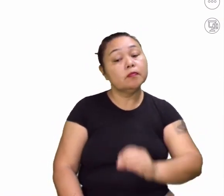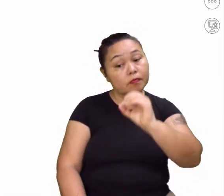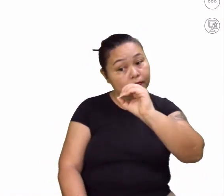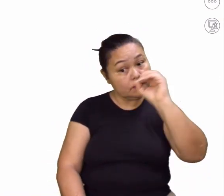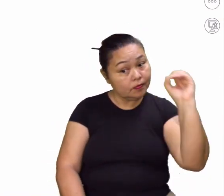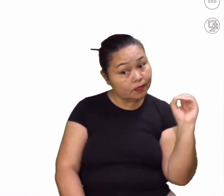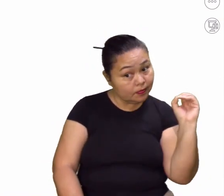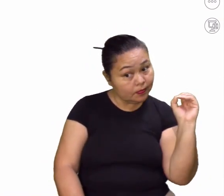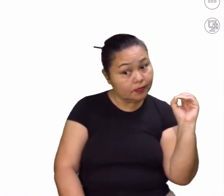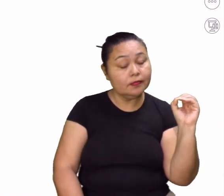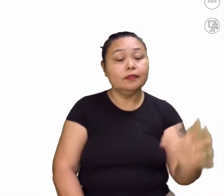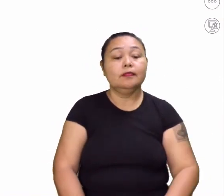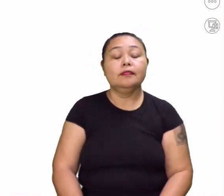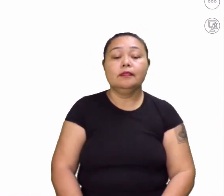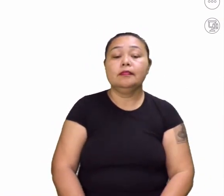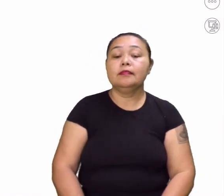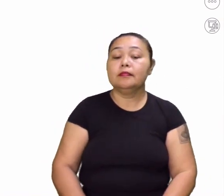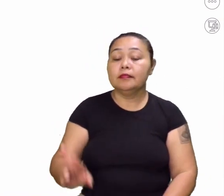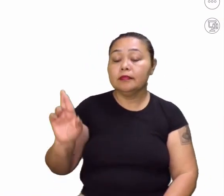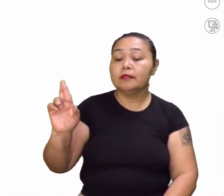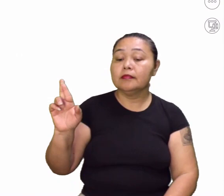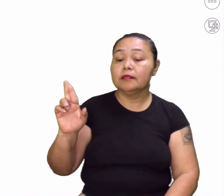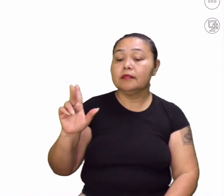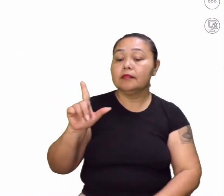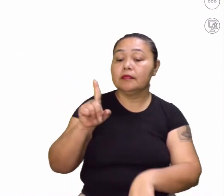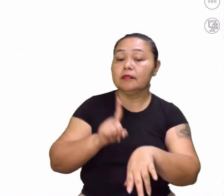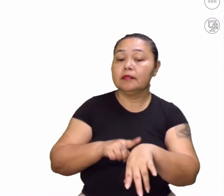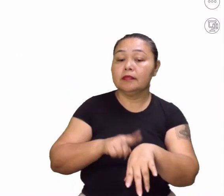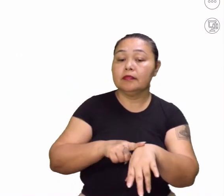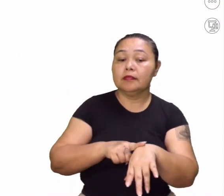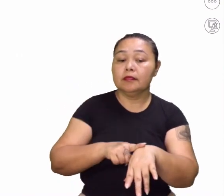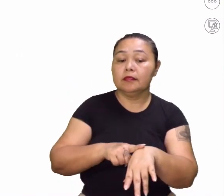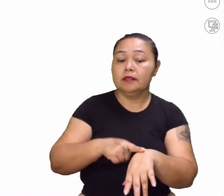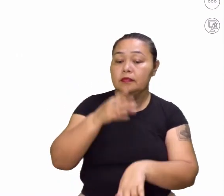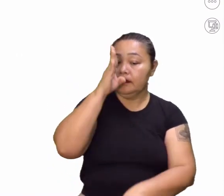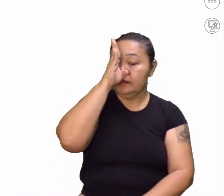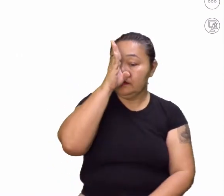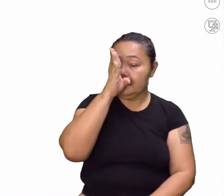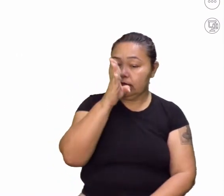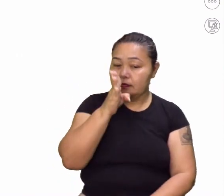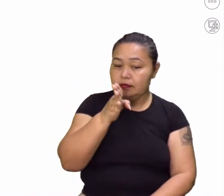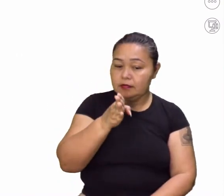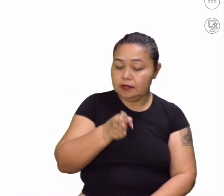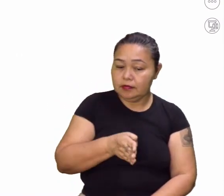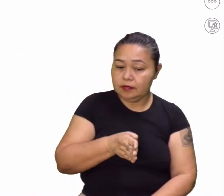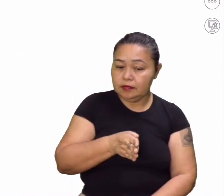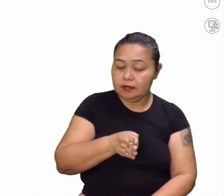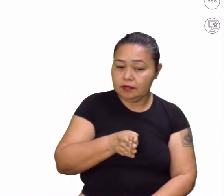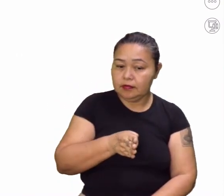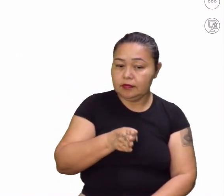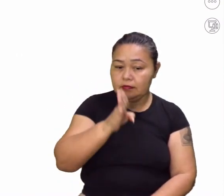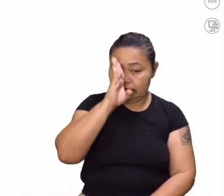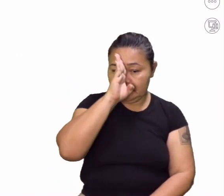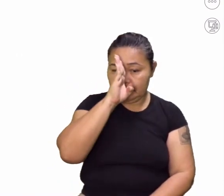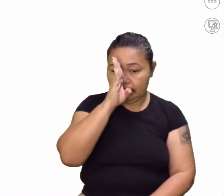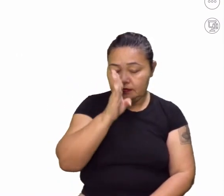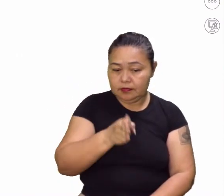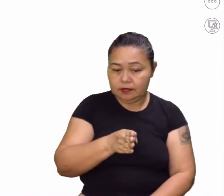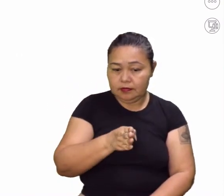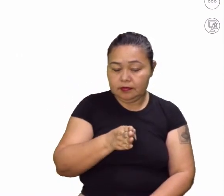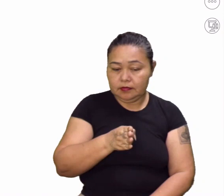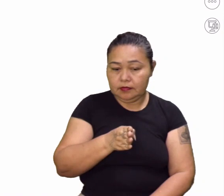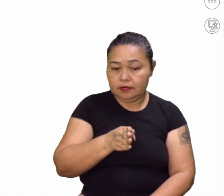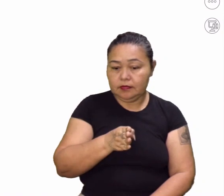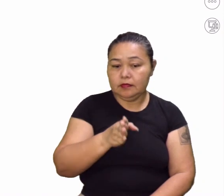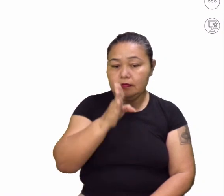oeste é a representação do fuso horário, ó, no sentido aqui vertical, e o principal fuso aqui é